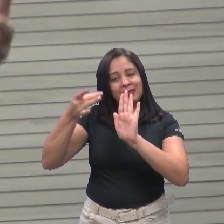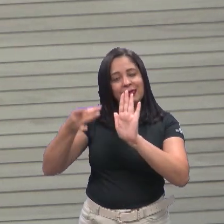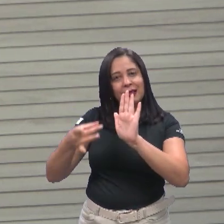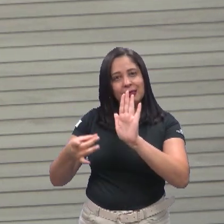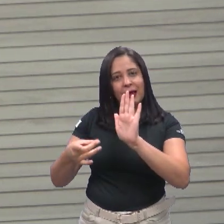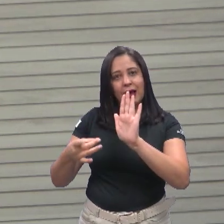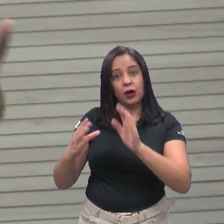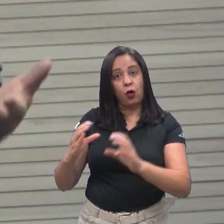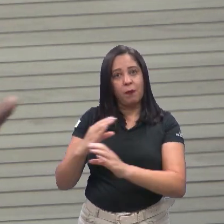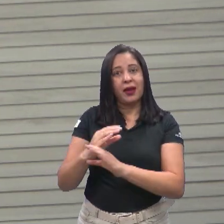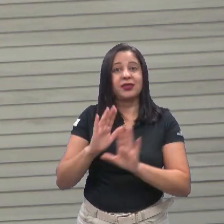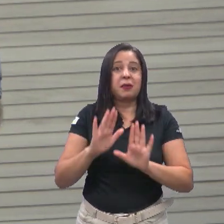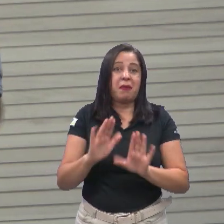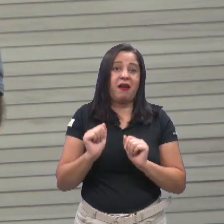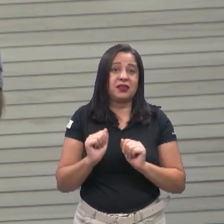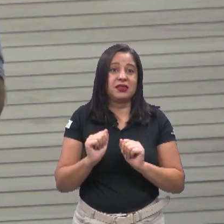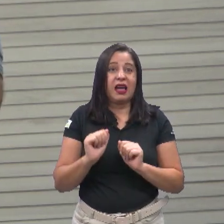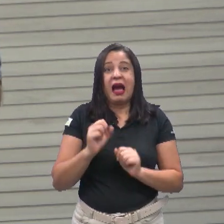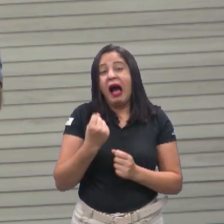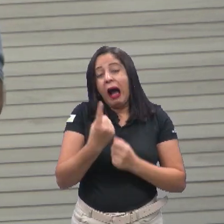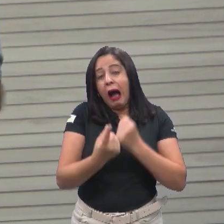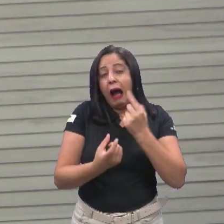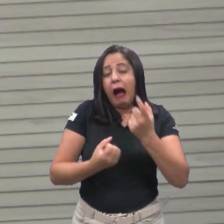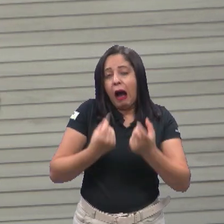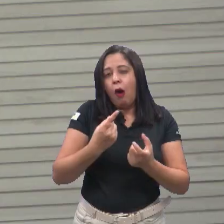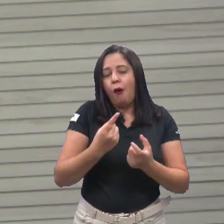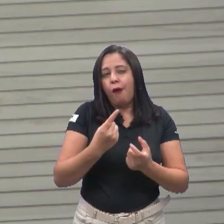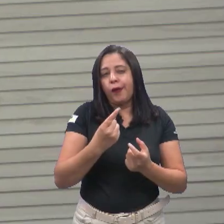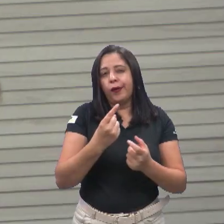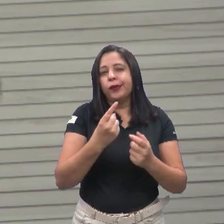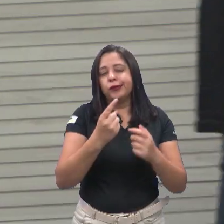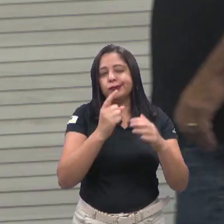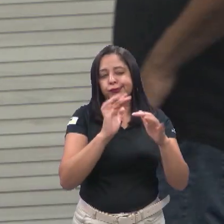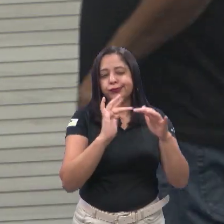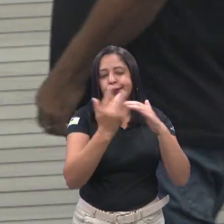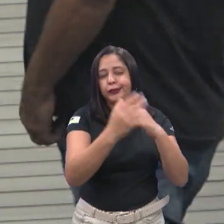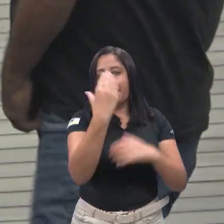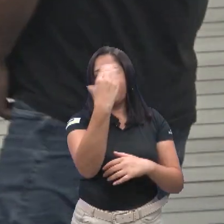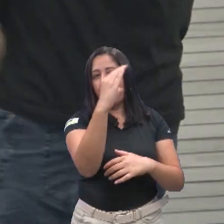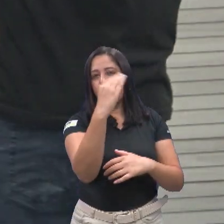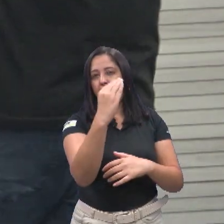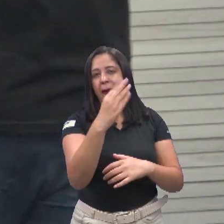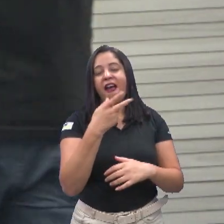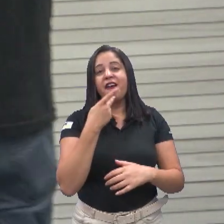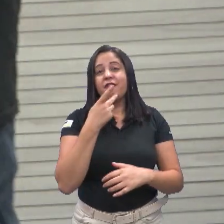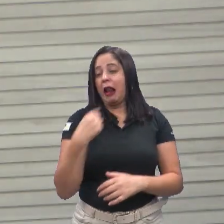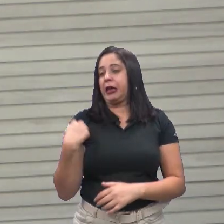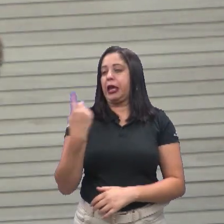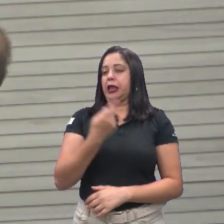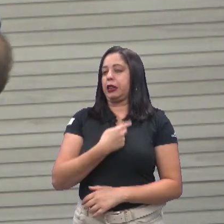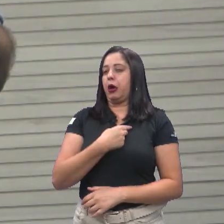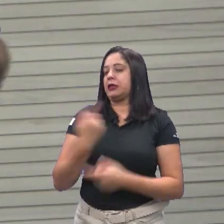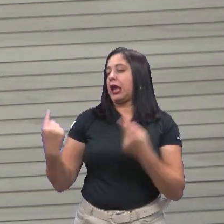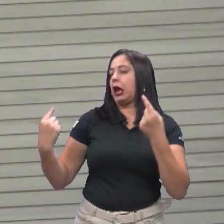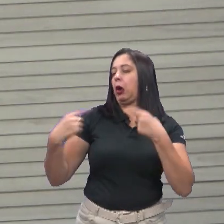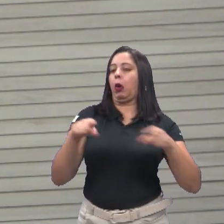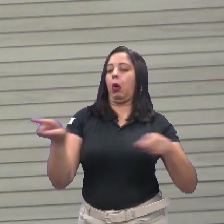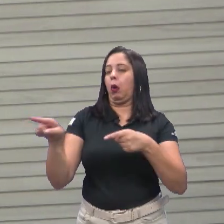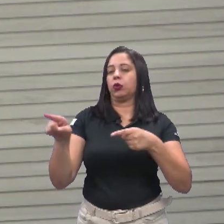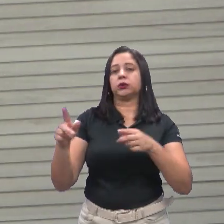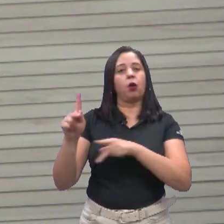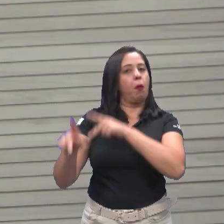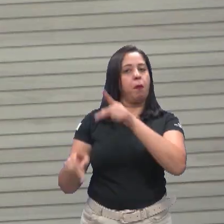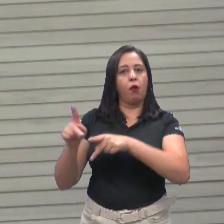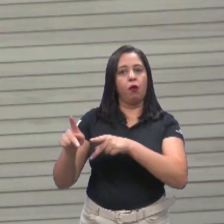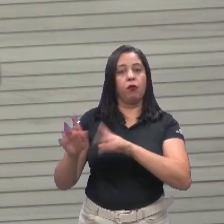colocam como se nós fôssemos inimigo do povo, né? E isso não corresponde à verdade. Então, é importante que esses portais coloquem a verdade, né?